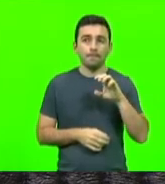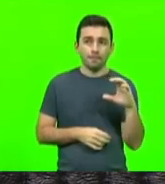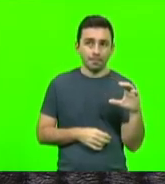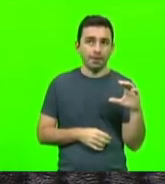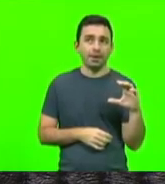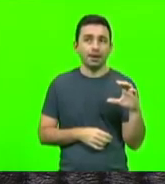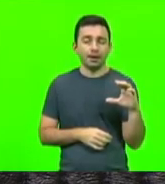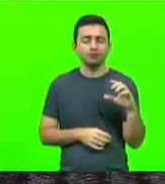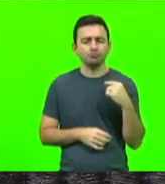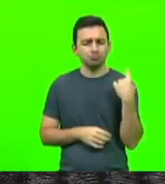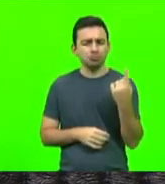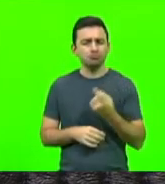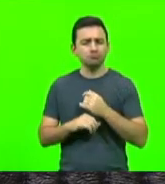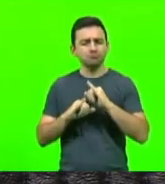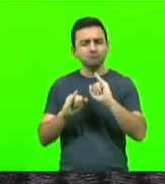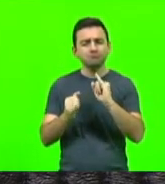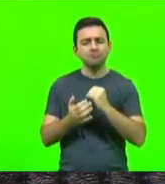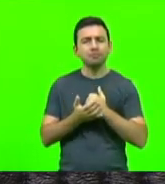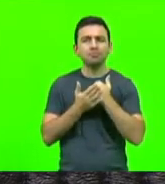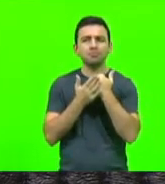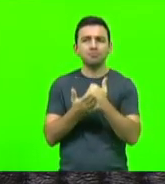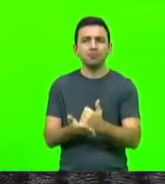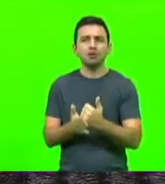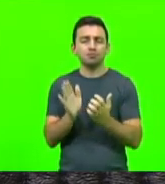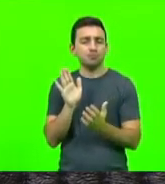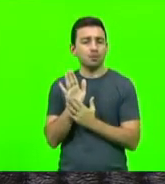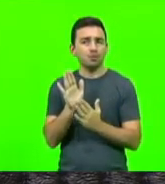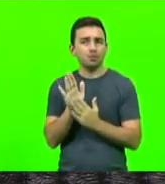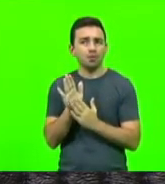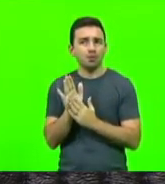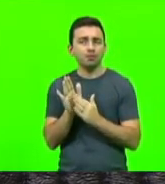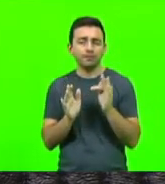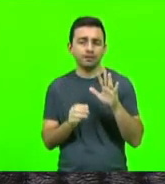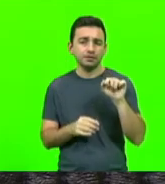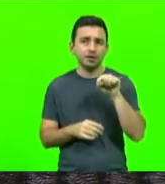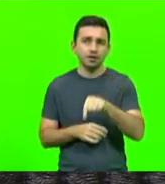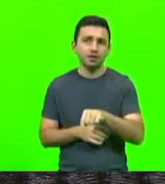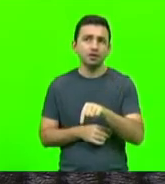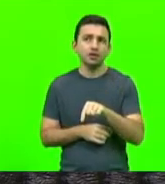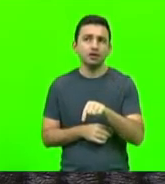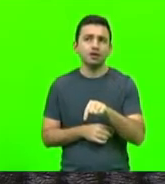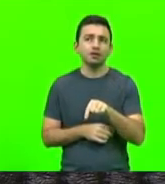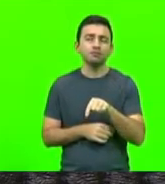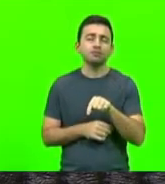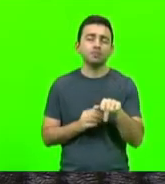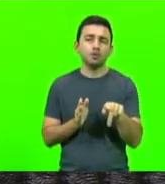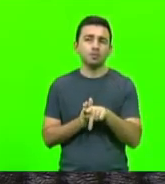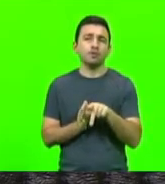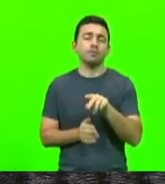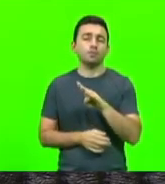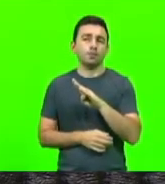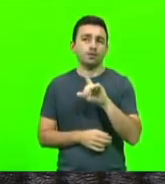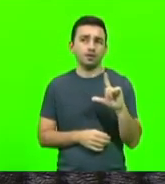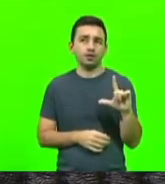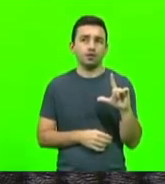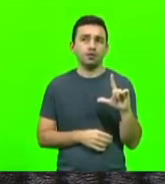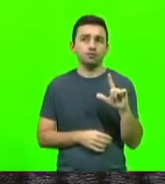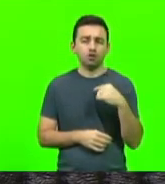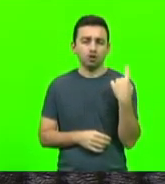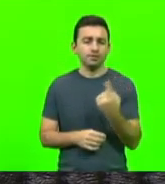a nossa manifestação de apoio à proposta de federalização da Universidade Regional de Blumenau, a FURB, porque